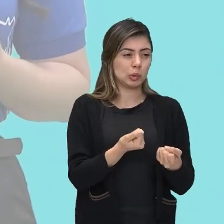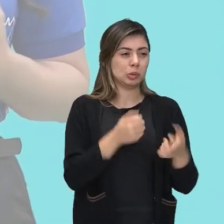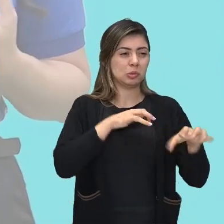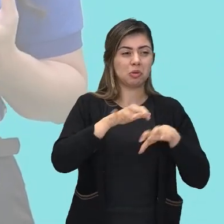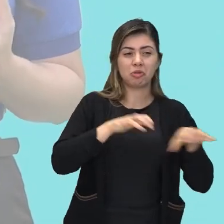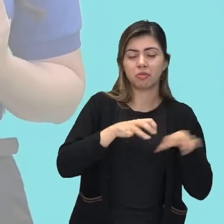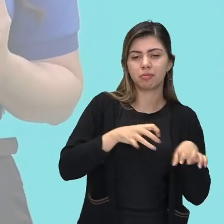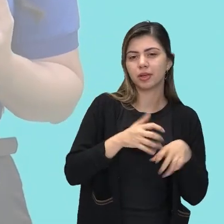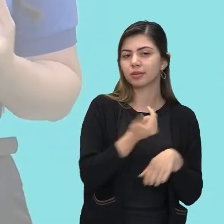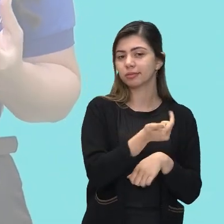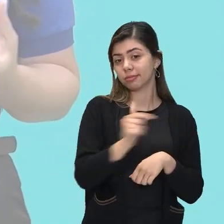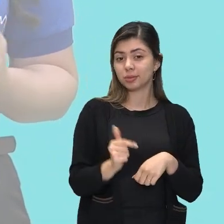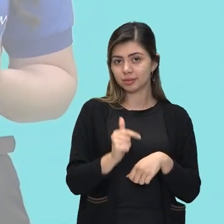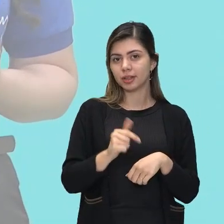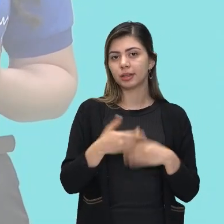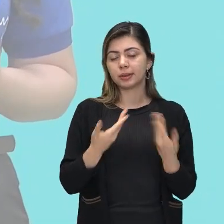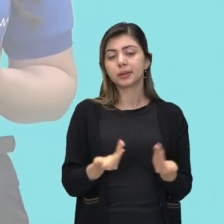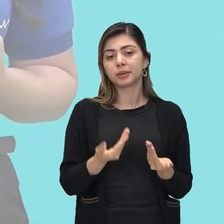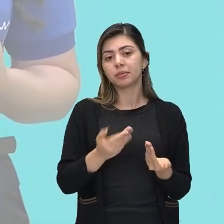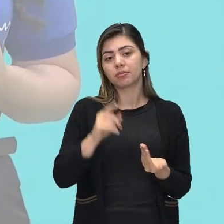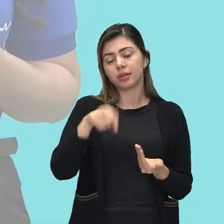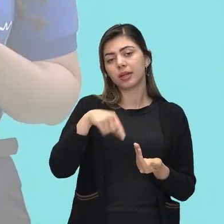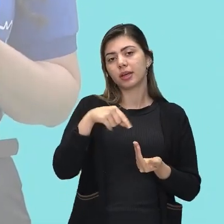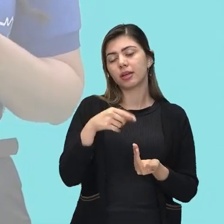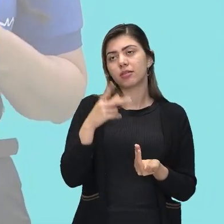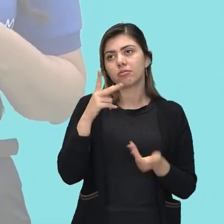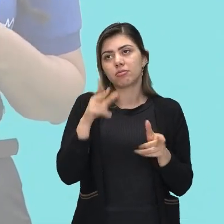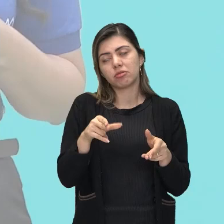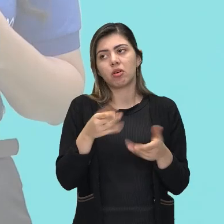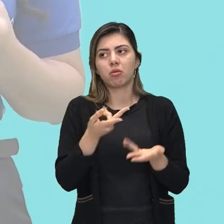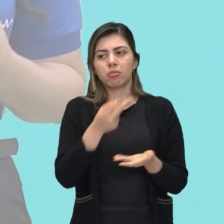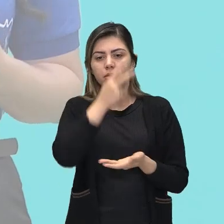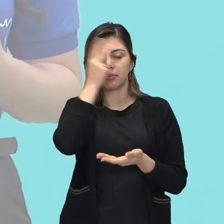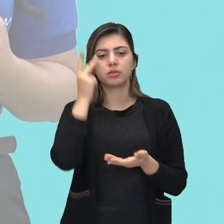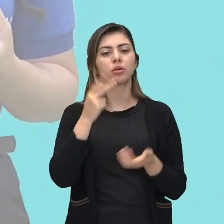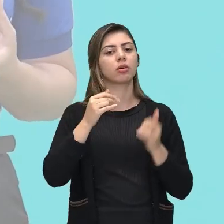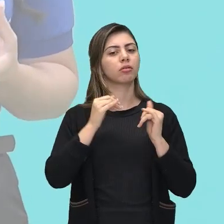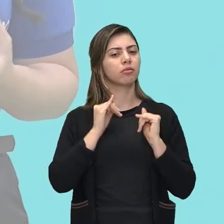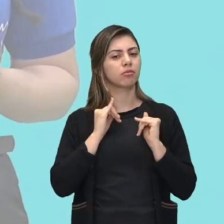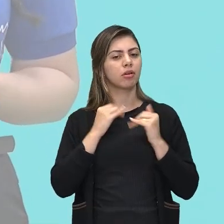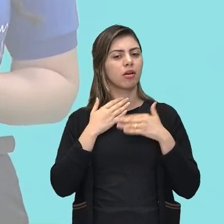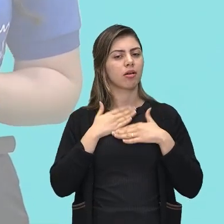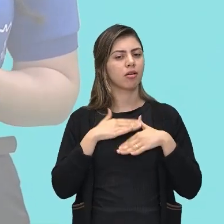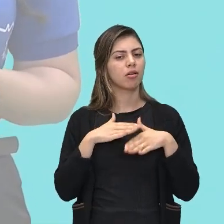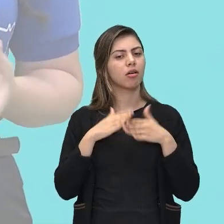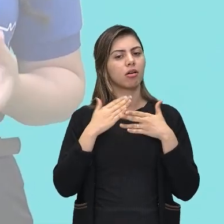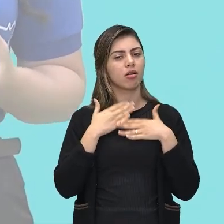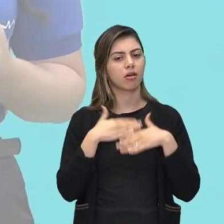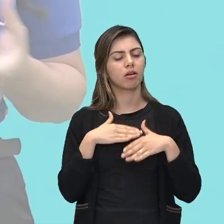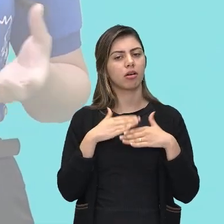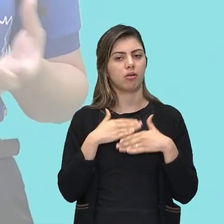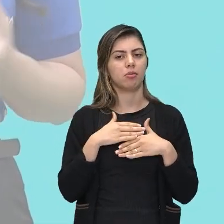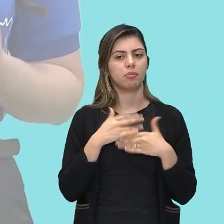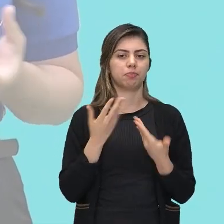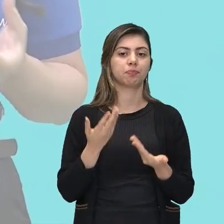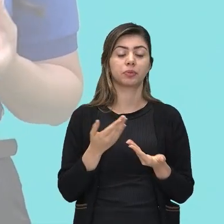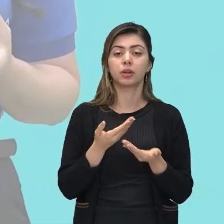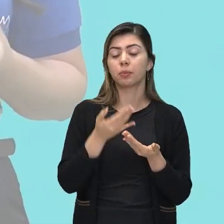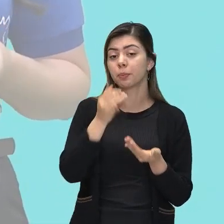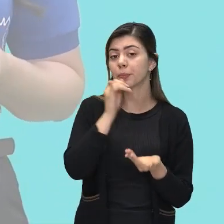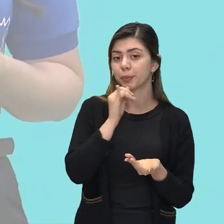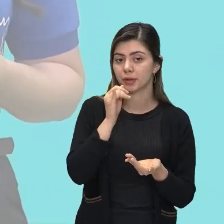Movimento, tornando ali o indivíduo mais um espectador do que um autor daquela própria ação, né? Como a gente pode